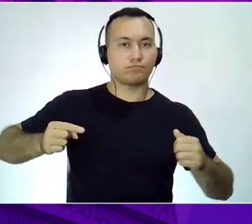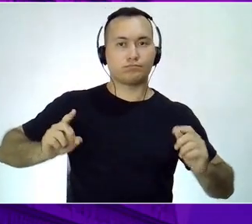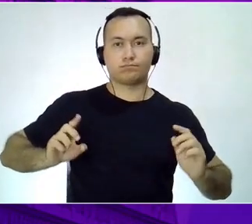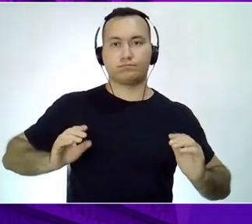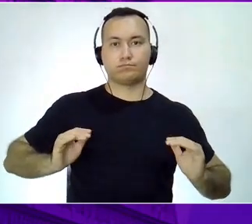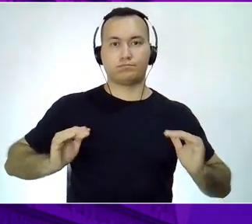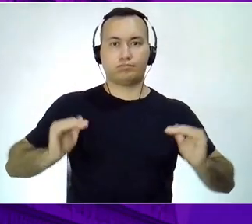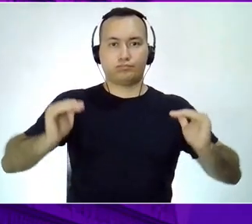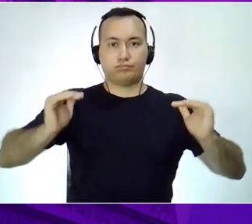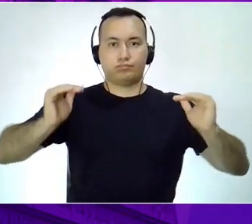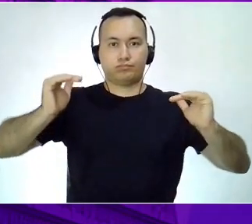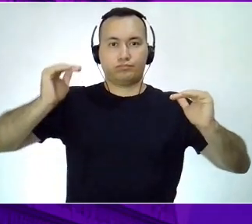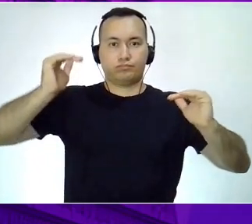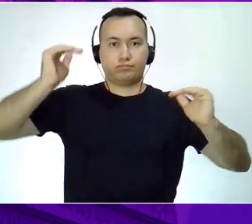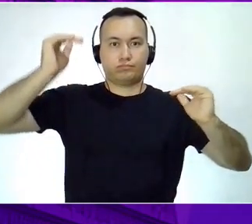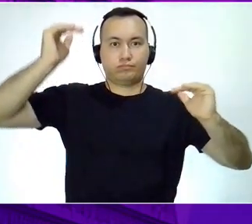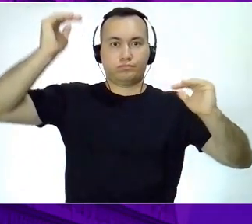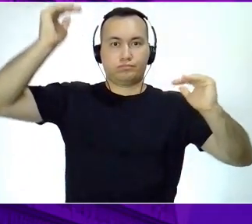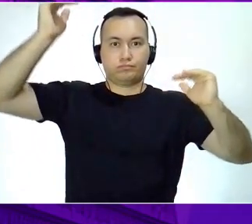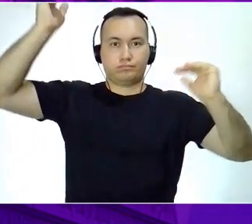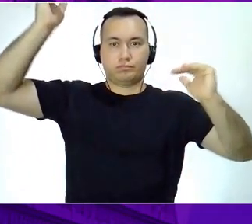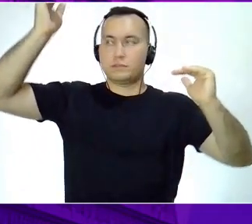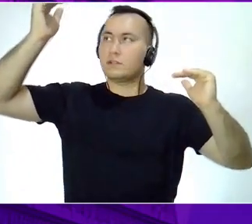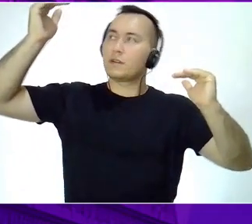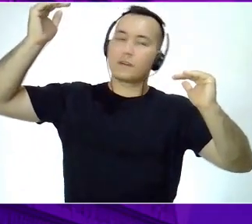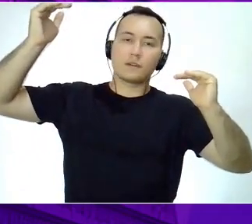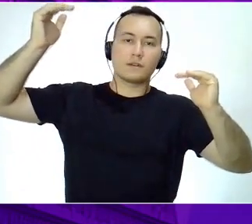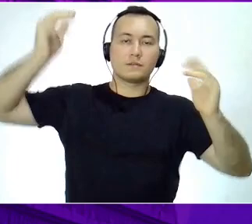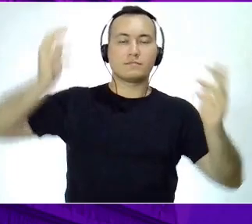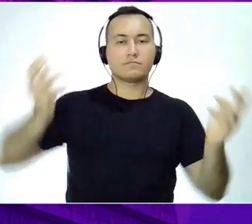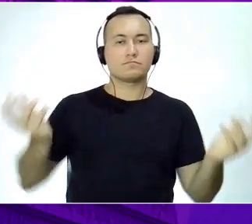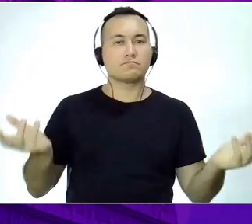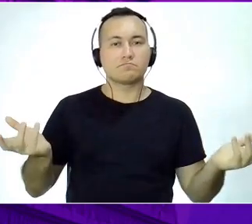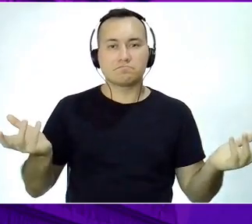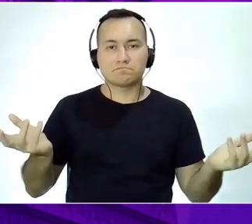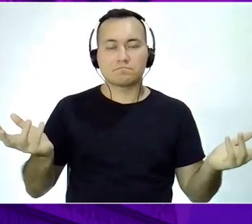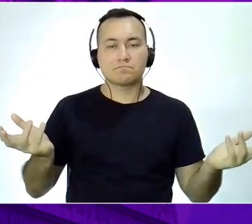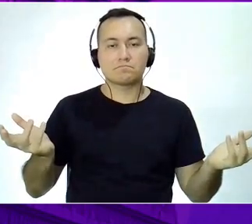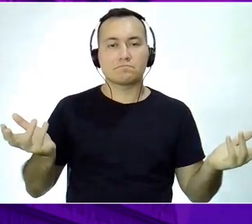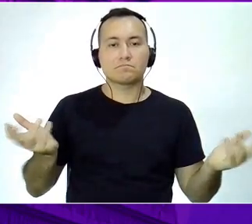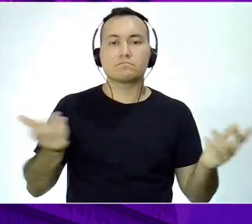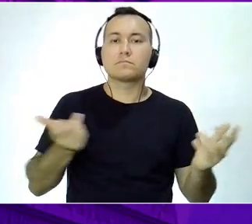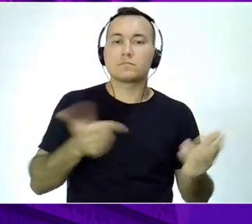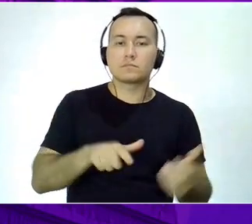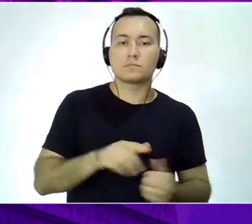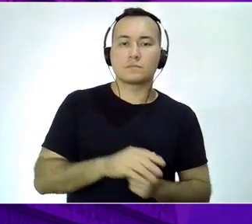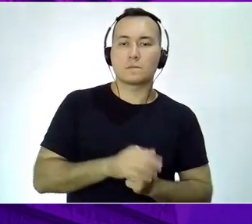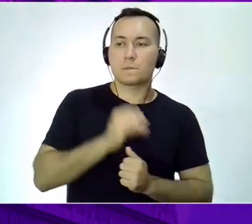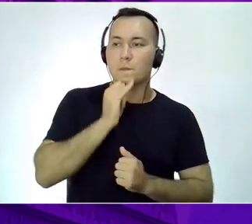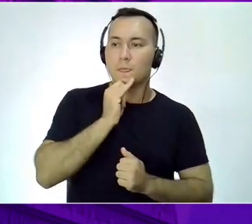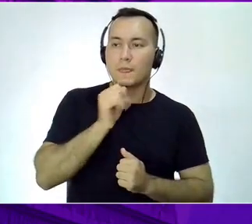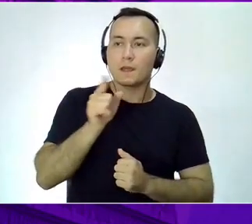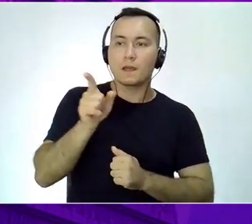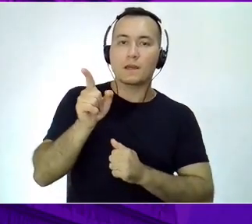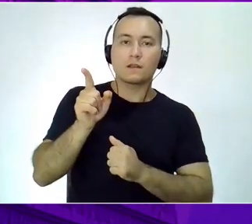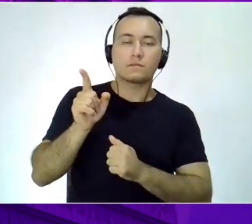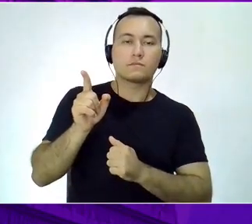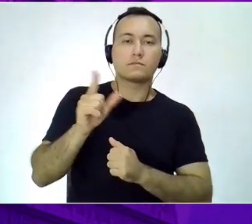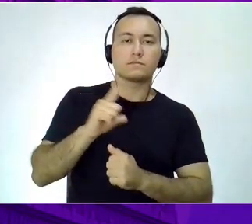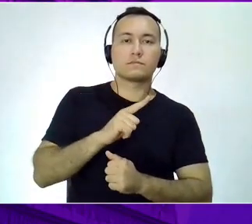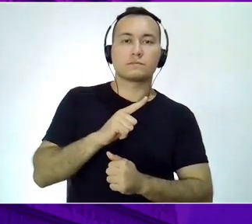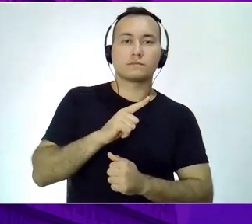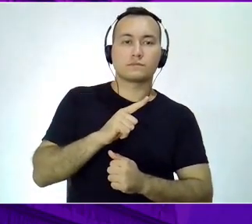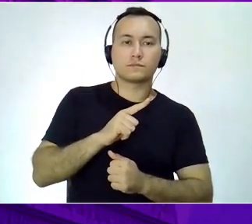fluxo de uma categoria para outras categorias, ou de um estado para outro estado, como flui